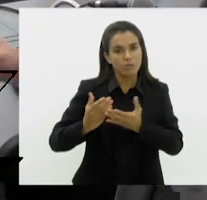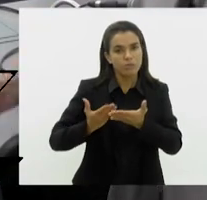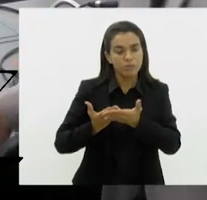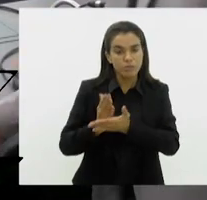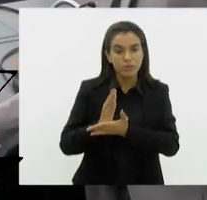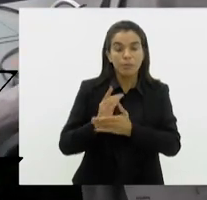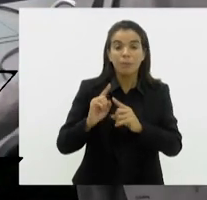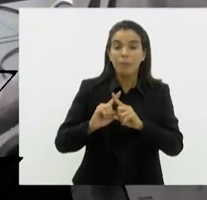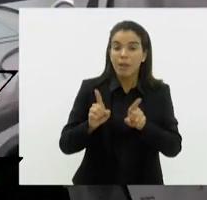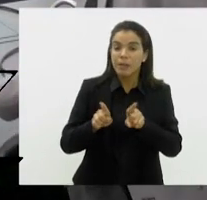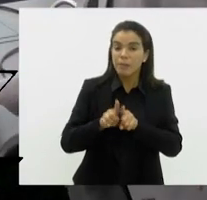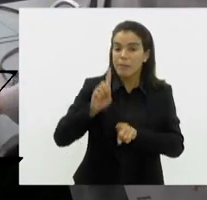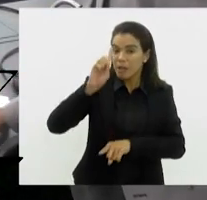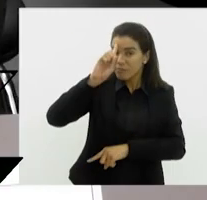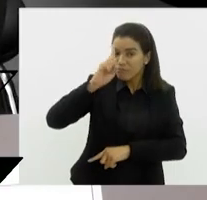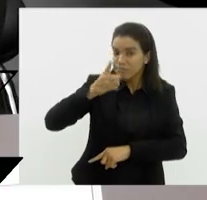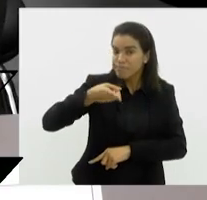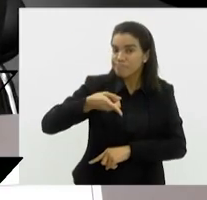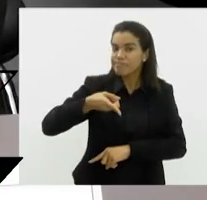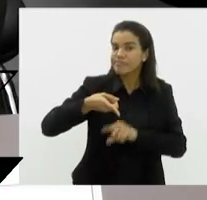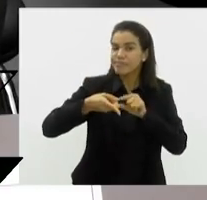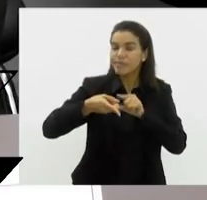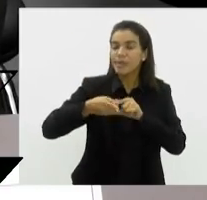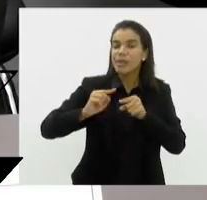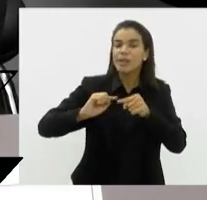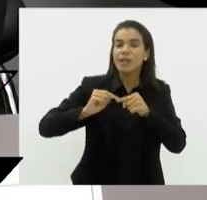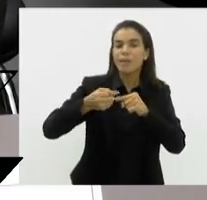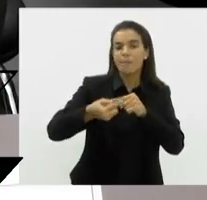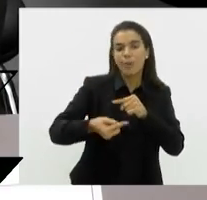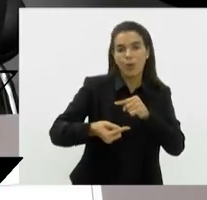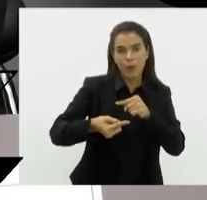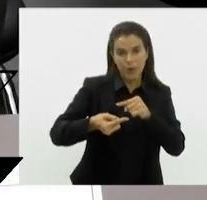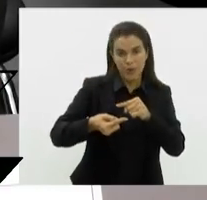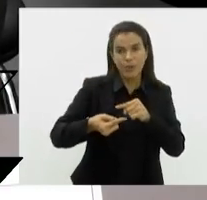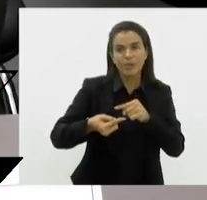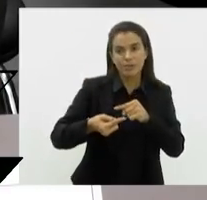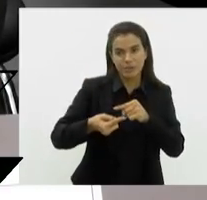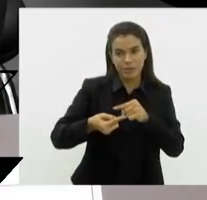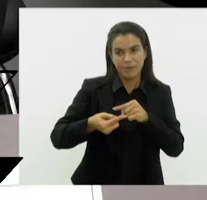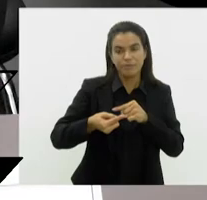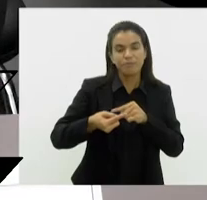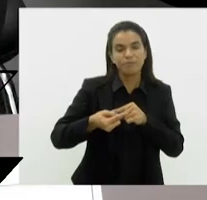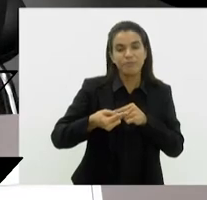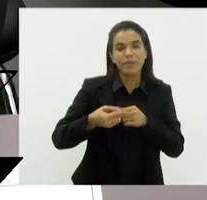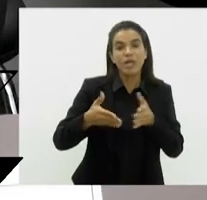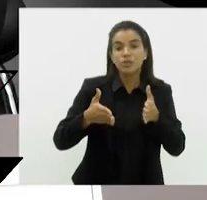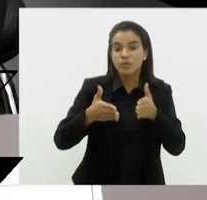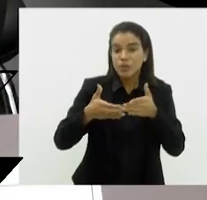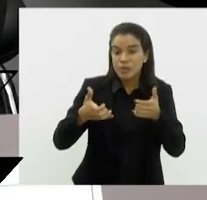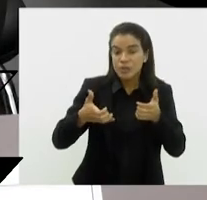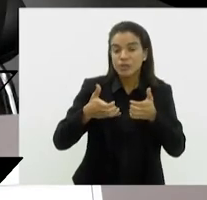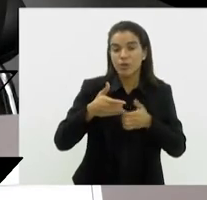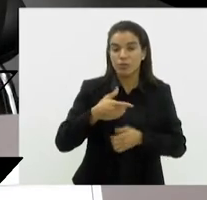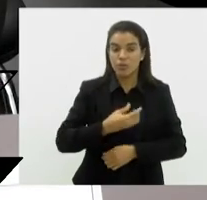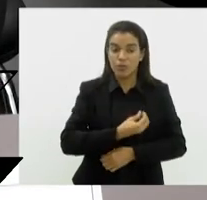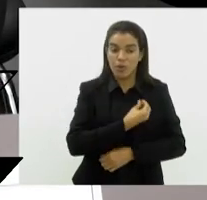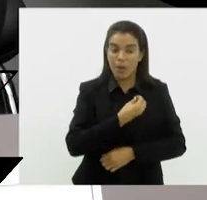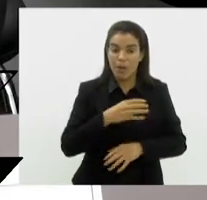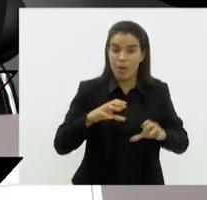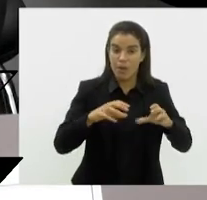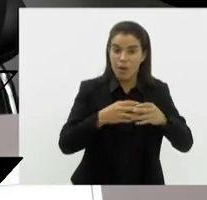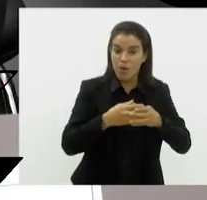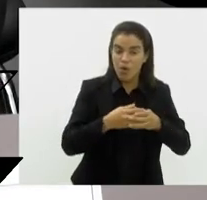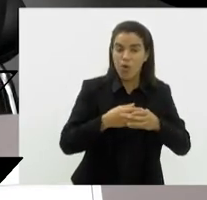mas também determinando que isso seja feito após o retorno da baixa diligência com o parecer do órgão técnico. Eu